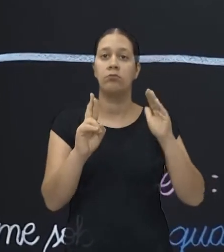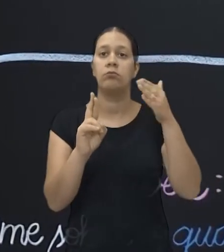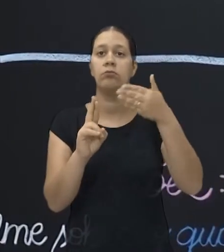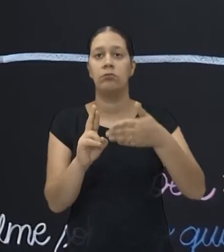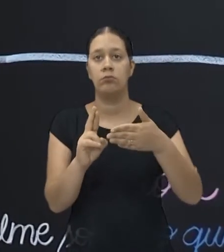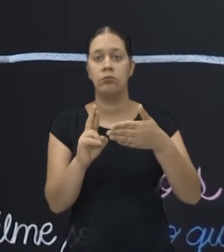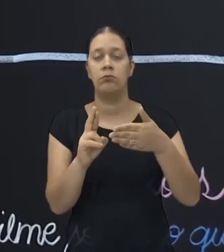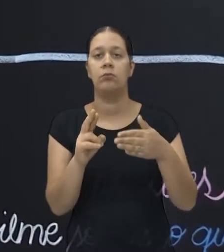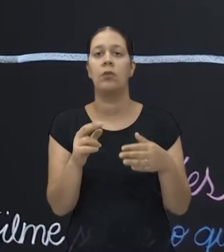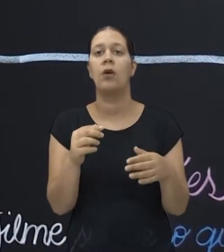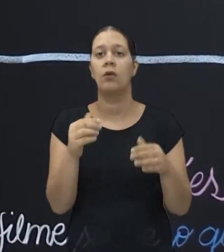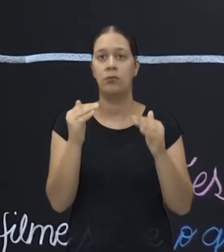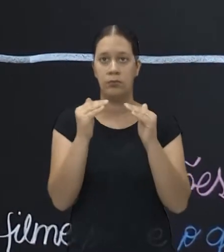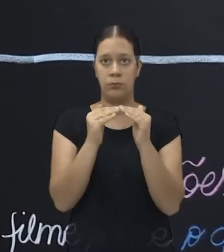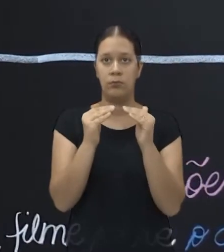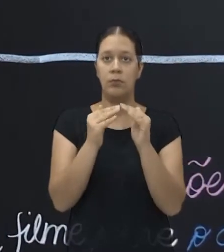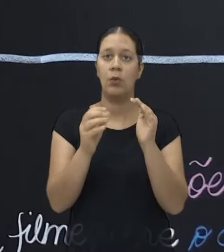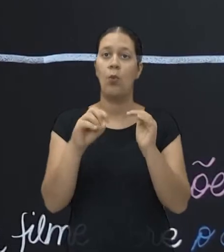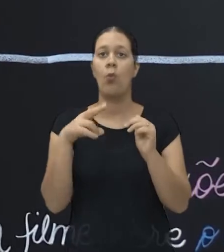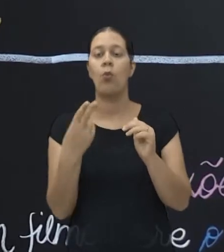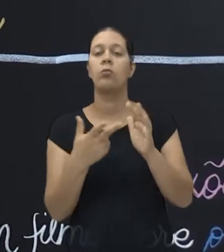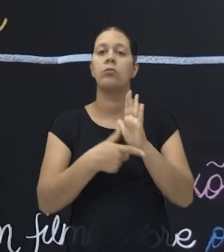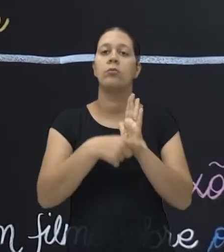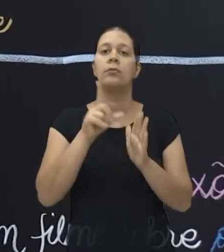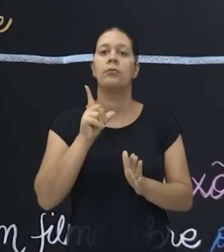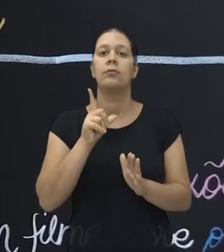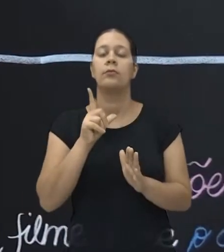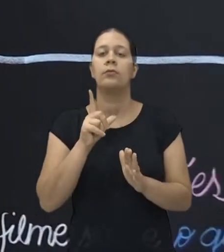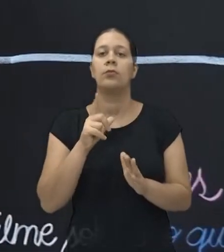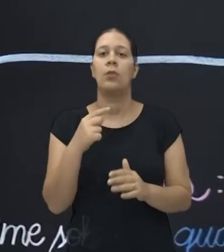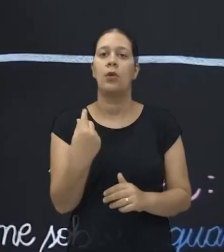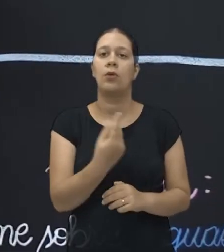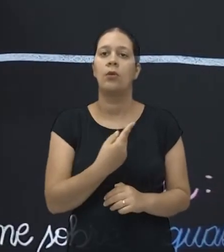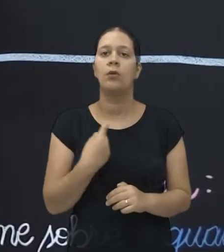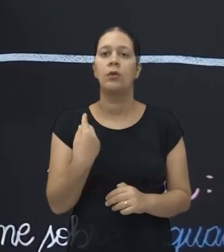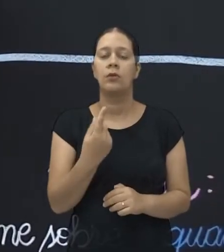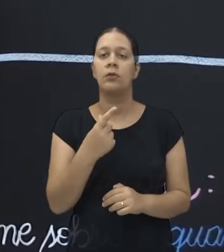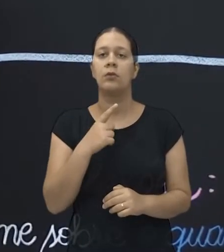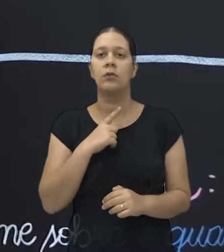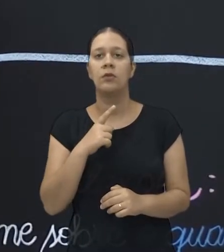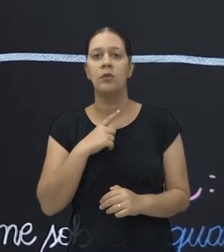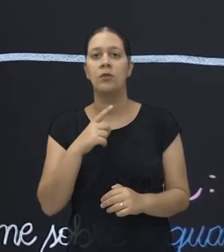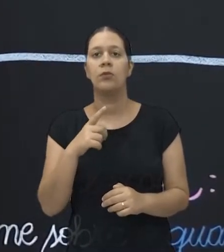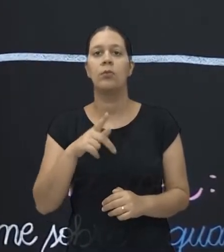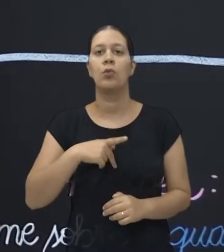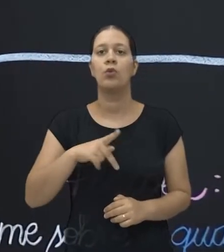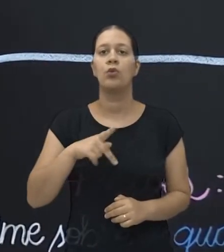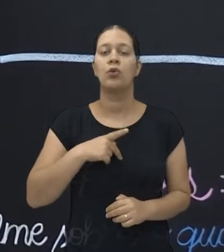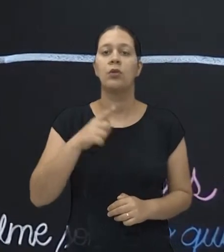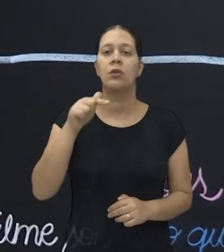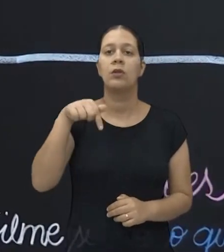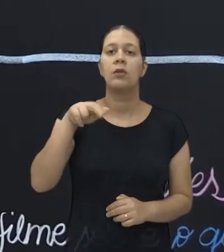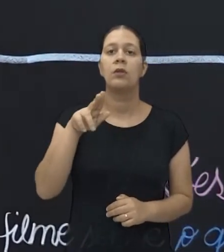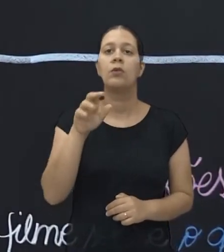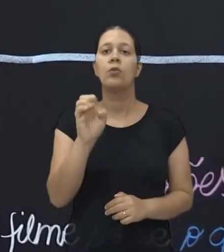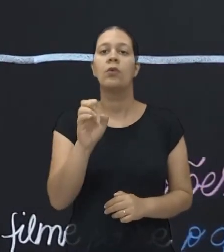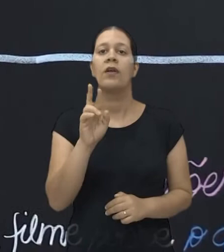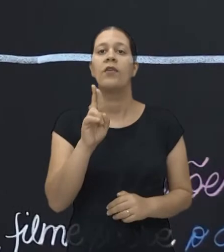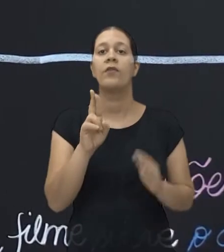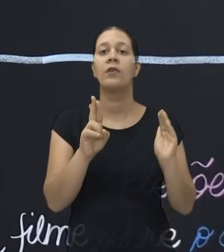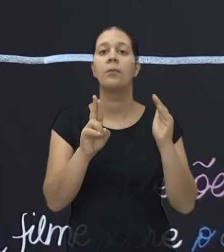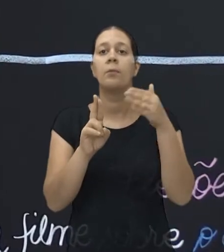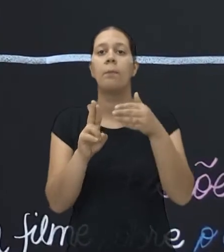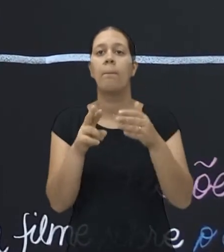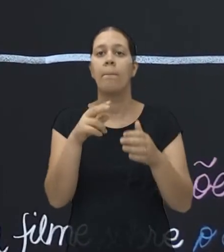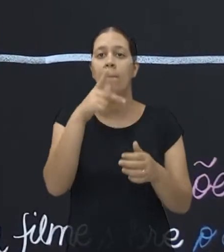ou antecedente. Nós temos o pronome quem, que é usado em referência a